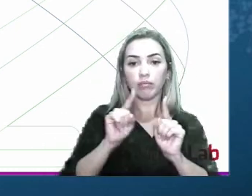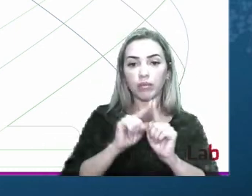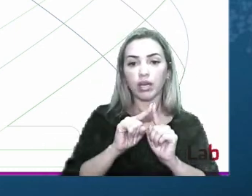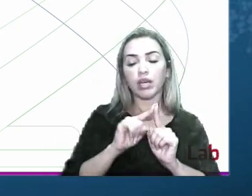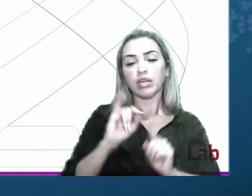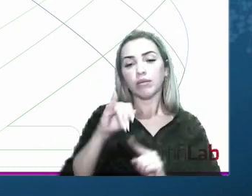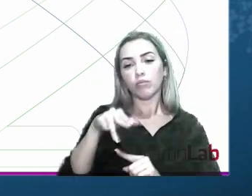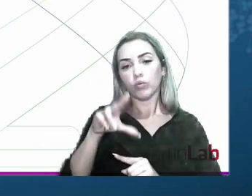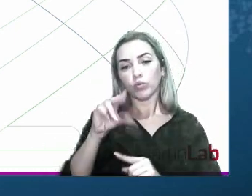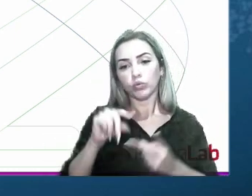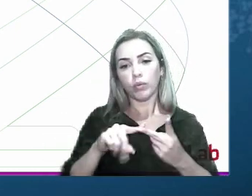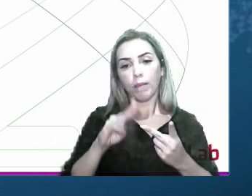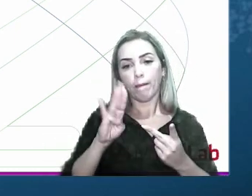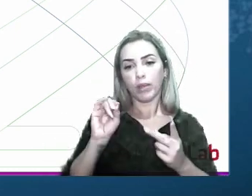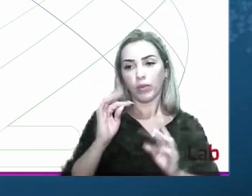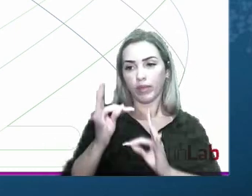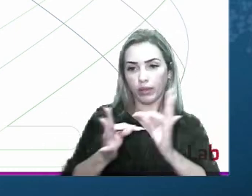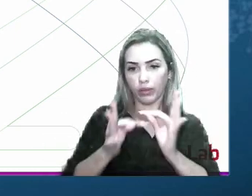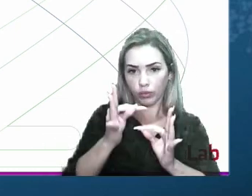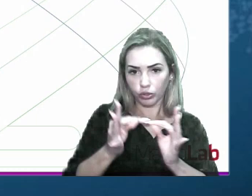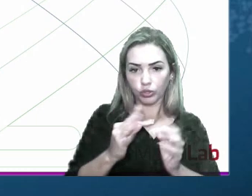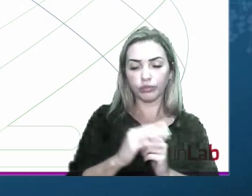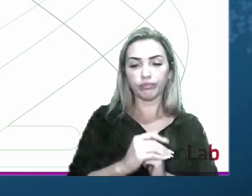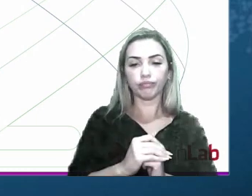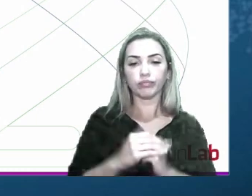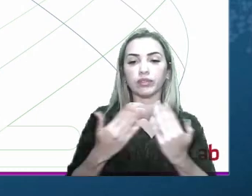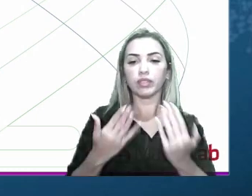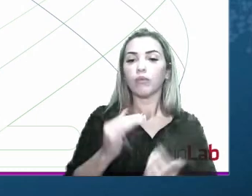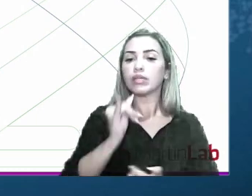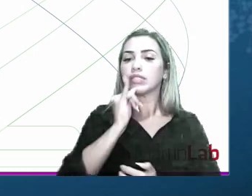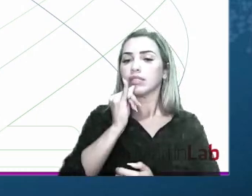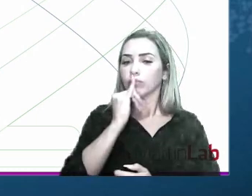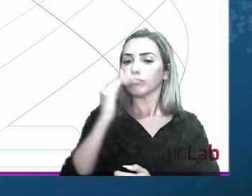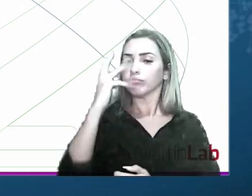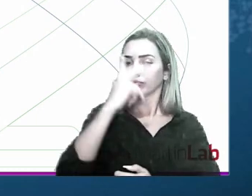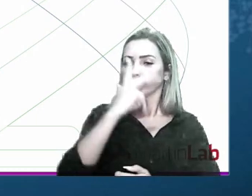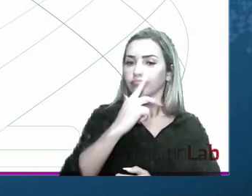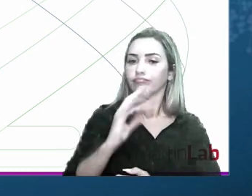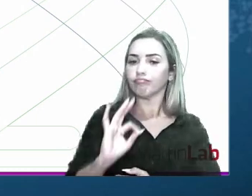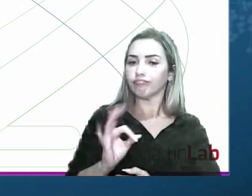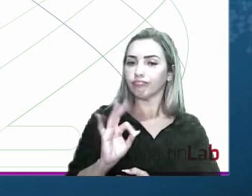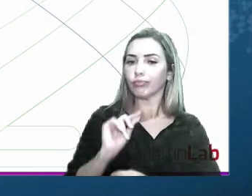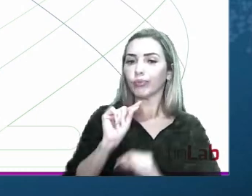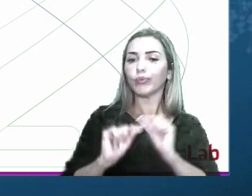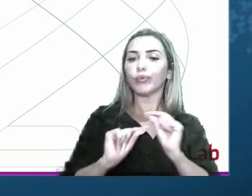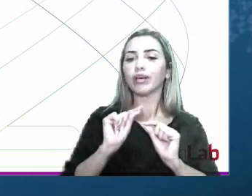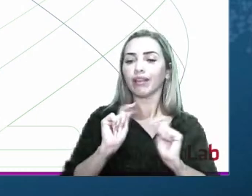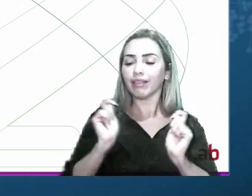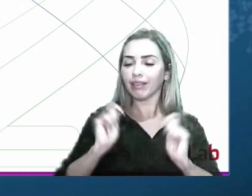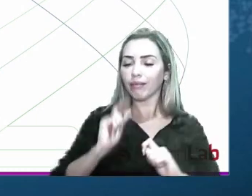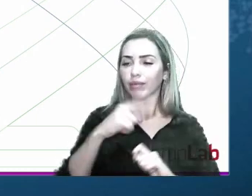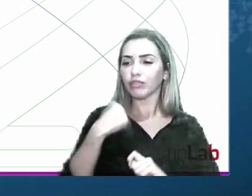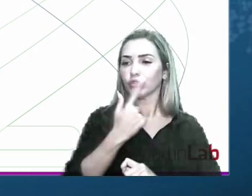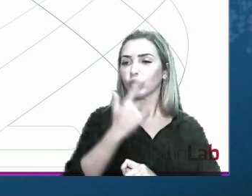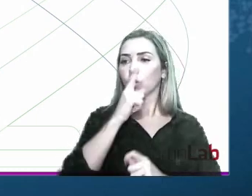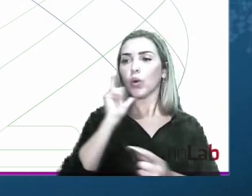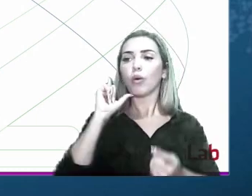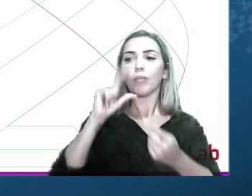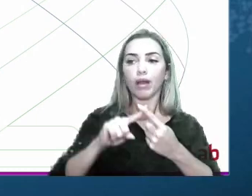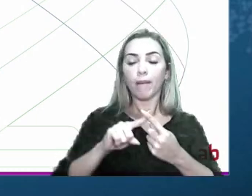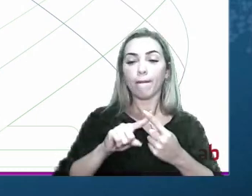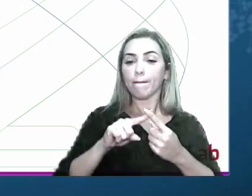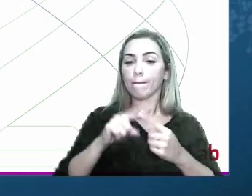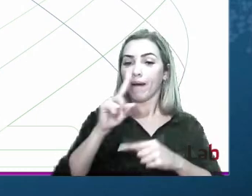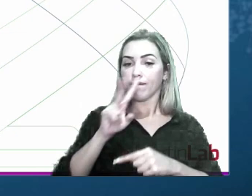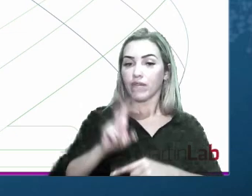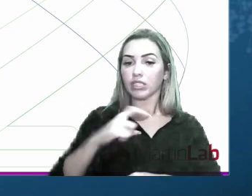imunologia e biotecnologia. Então, é um exemplo muito bonito do que podemos alcançar uma vez que a